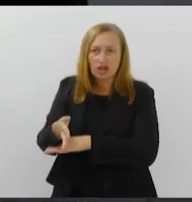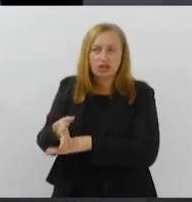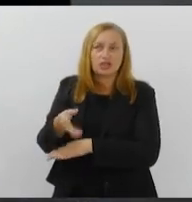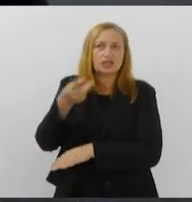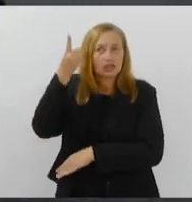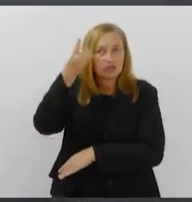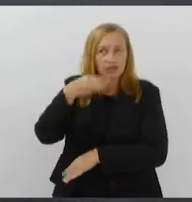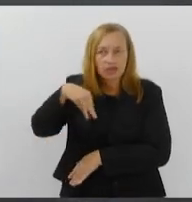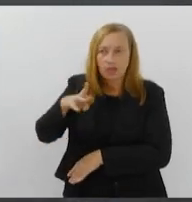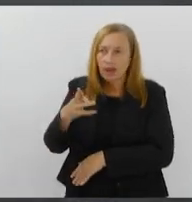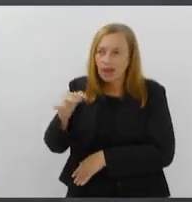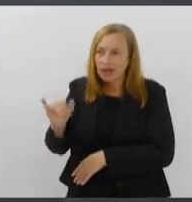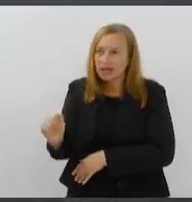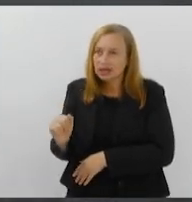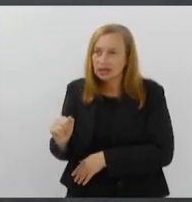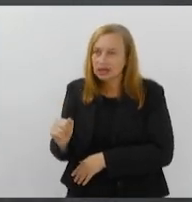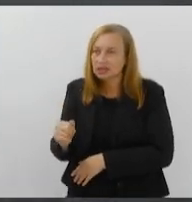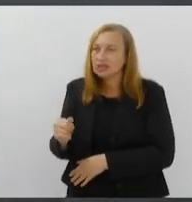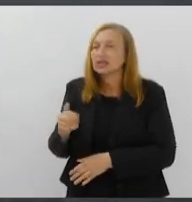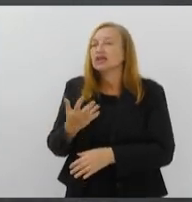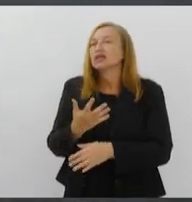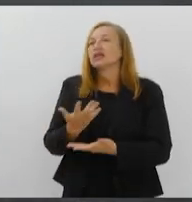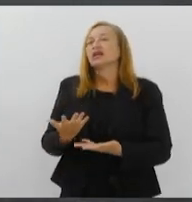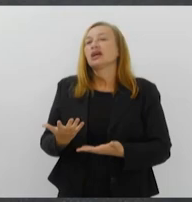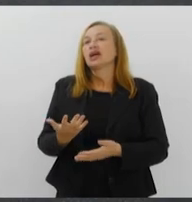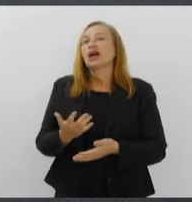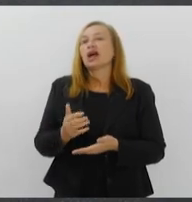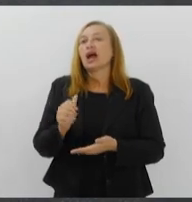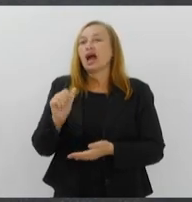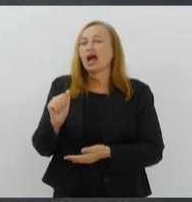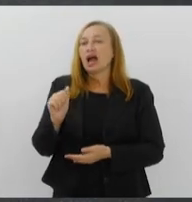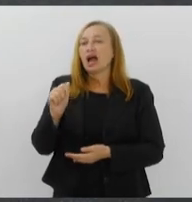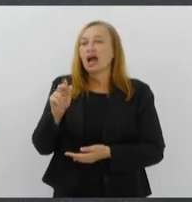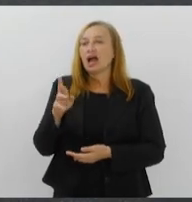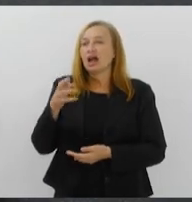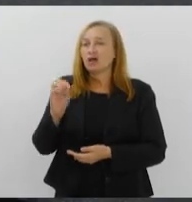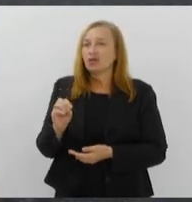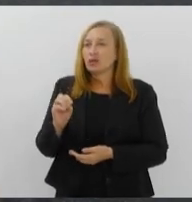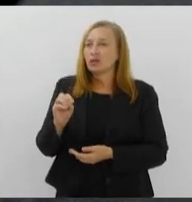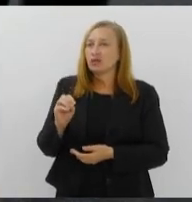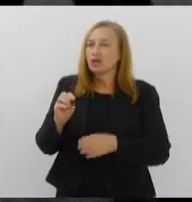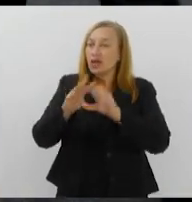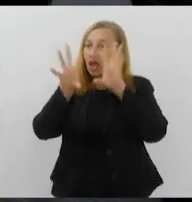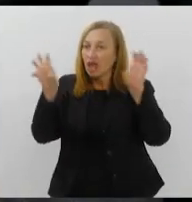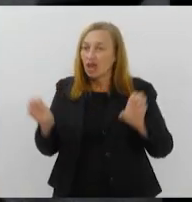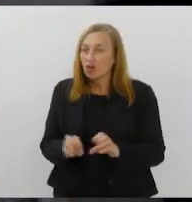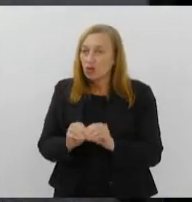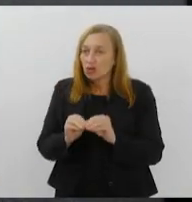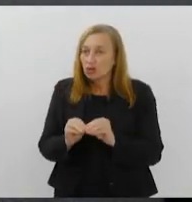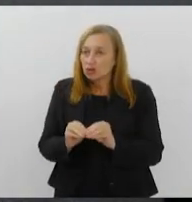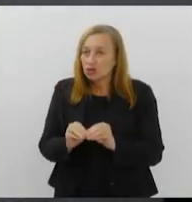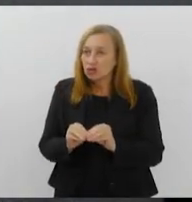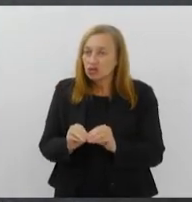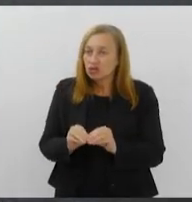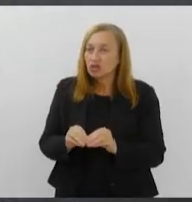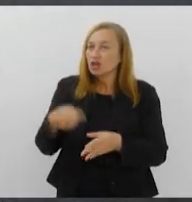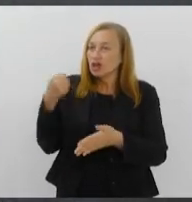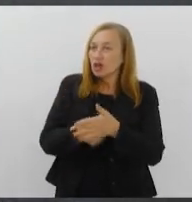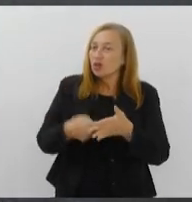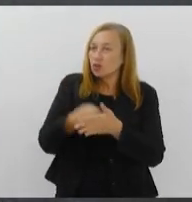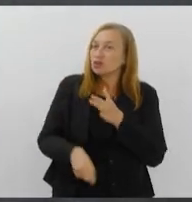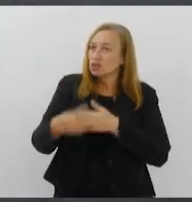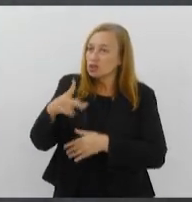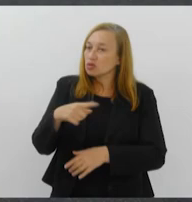do MST, que praticam a agroecologia, que é uma grande bandeira sua, que nós compartilhamos também